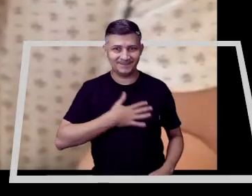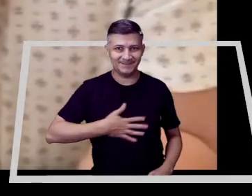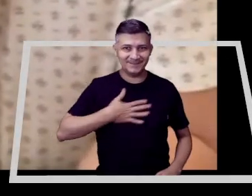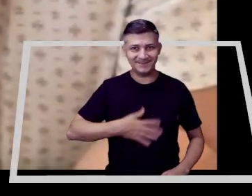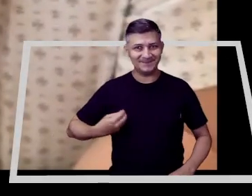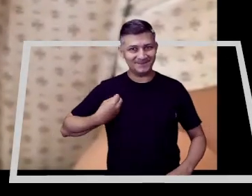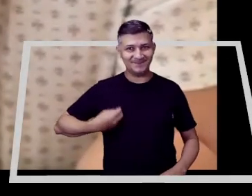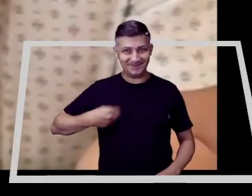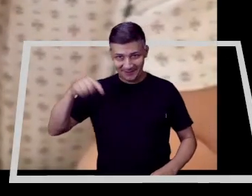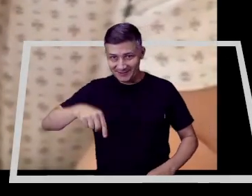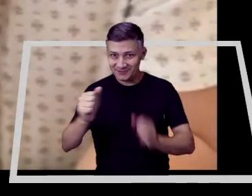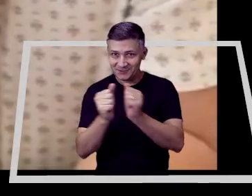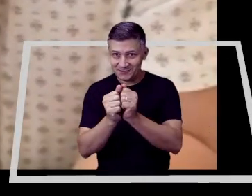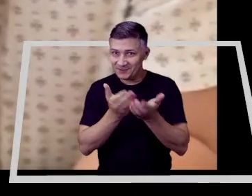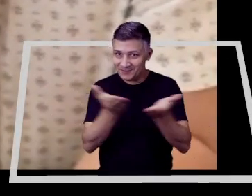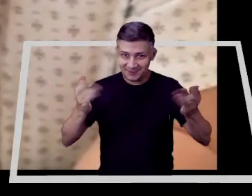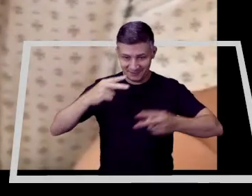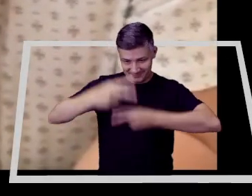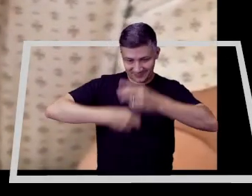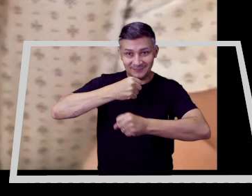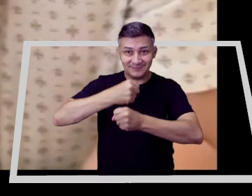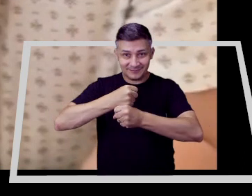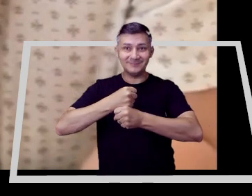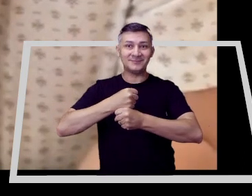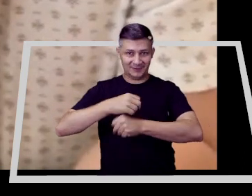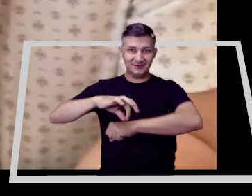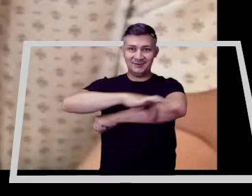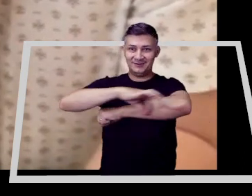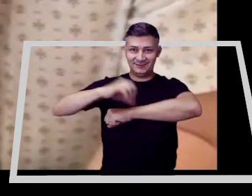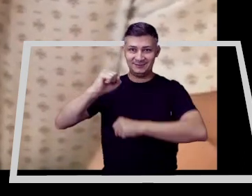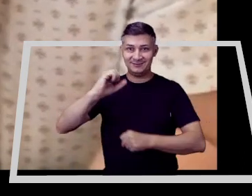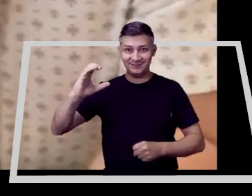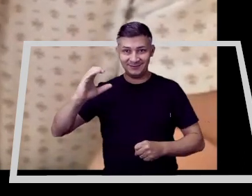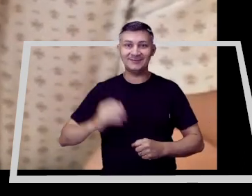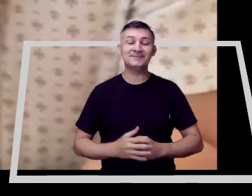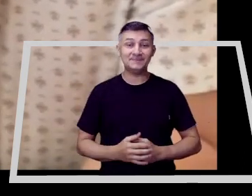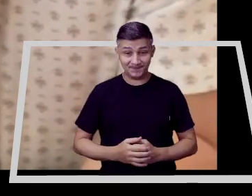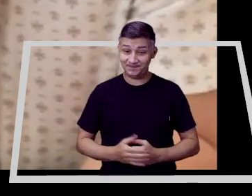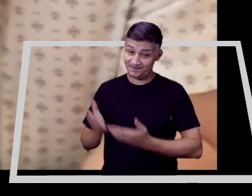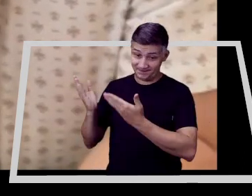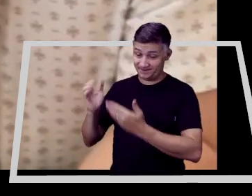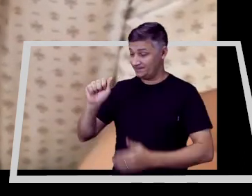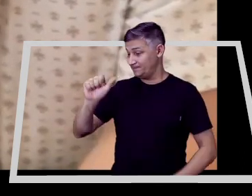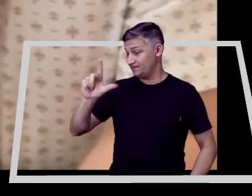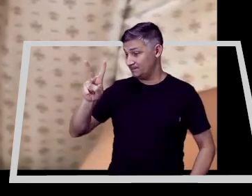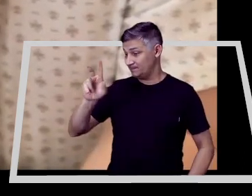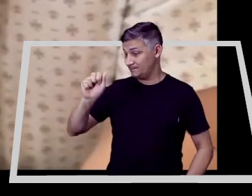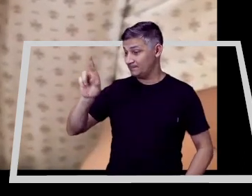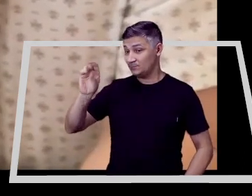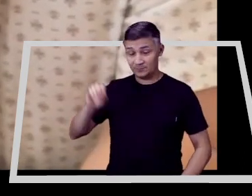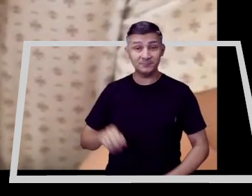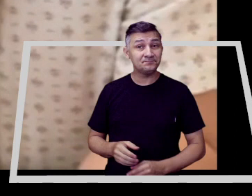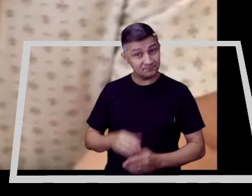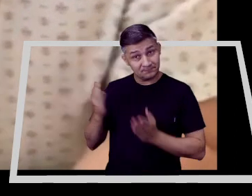Olá, é um prazer estar aqui com vocês na Bienal Internacional de Arquitetura de Santa Catarina. Eu sou o Álvaro